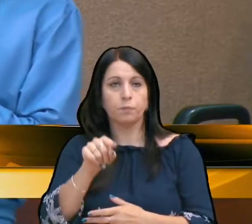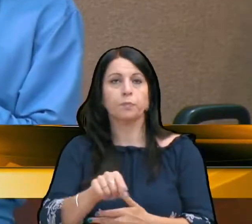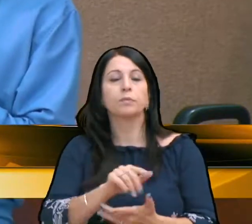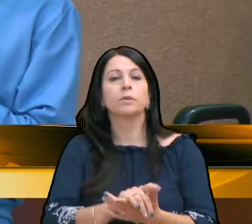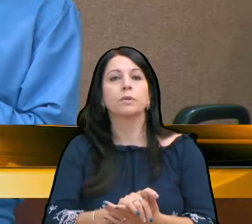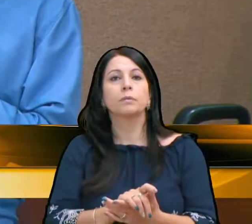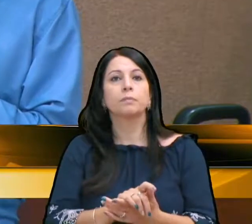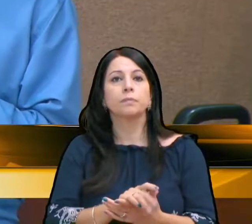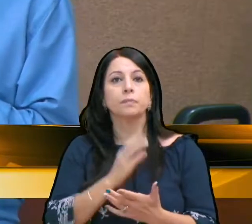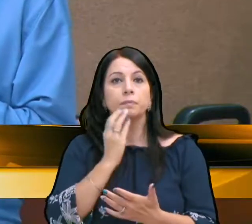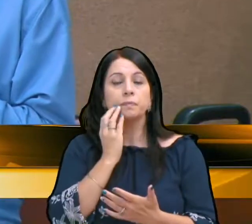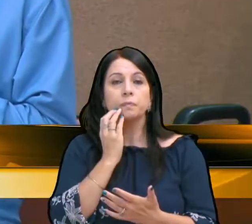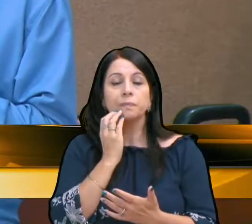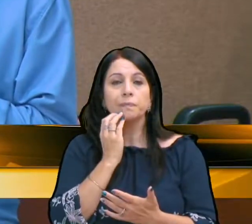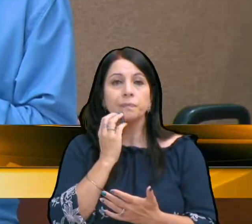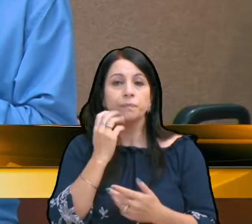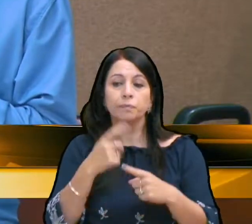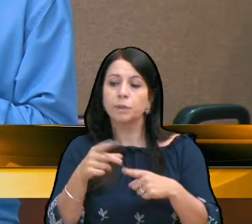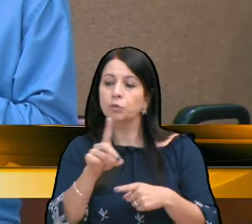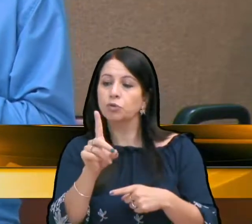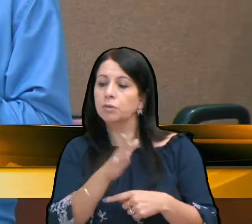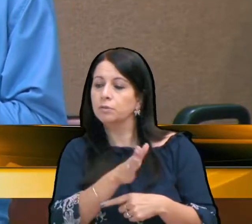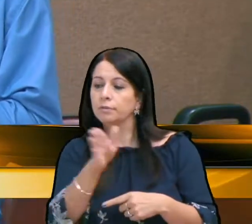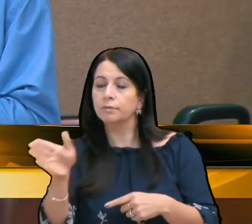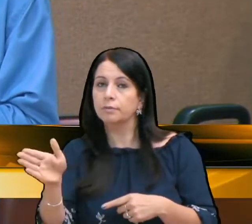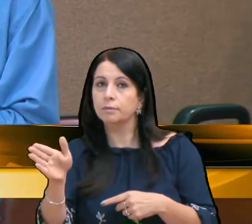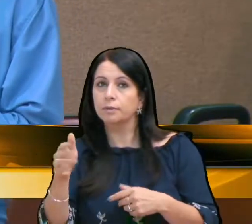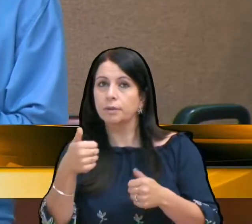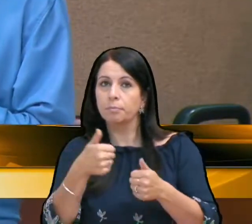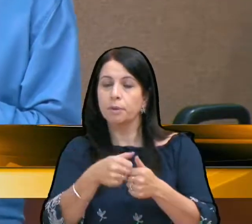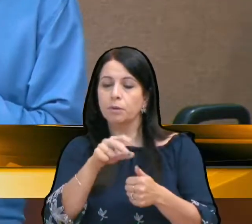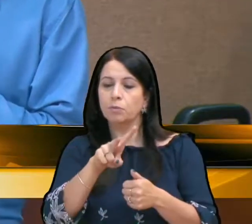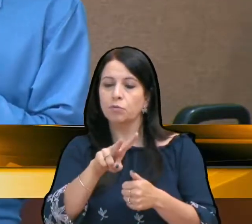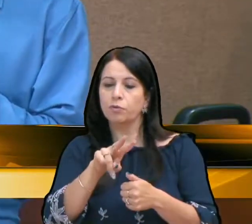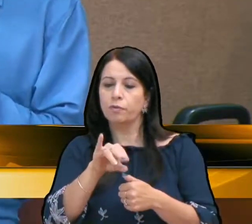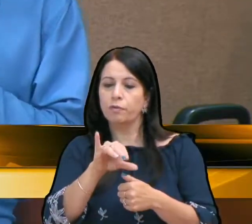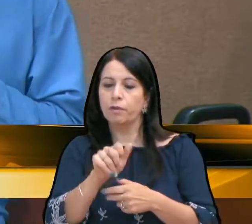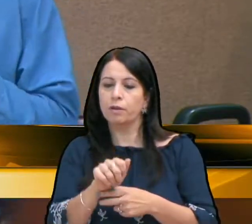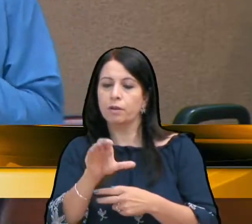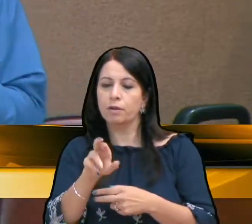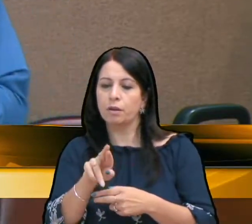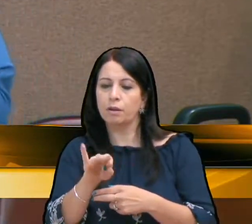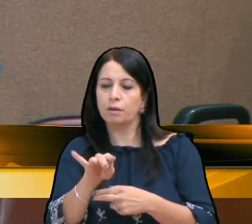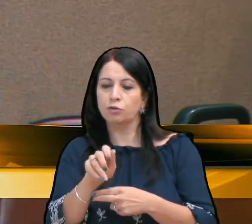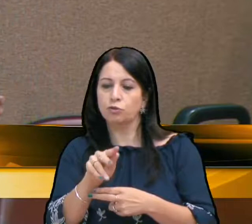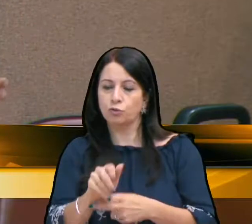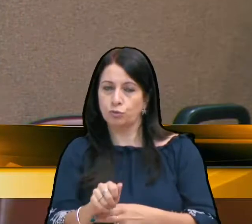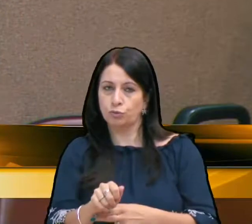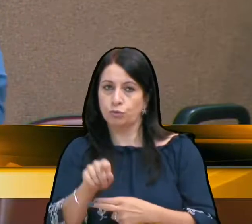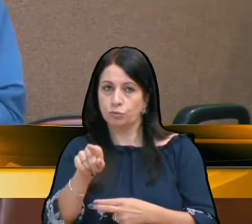essa capela para o lado direito aí, que sai lá para a Vila Cristina. E aí,